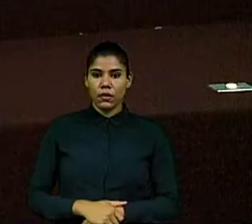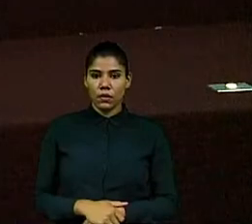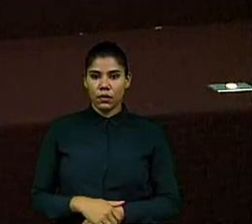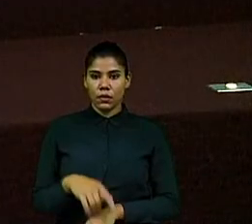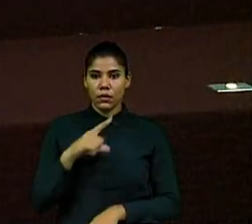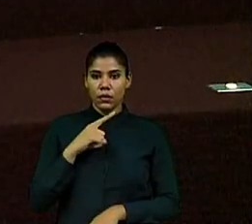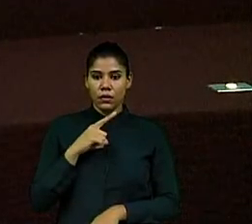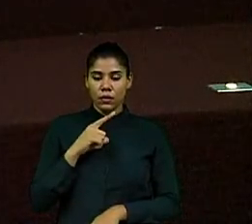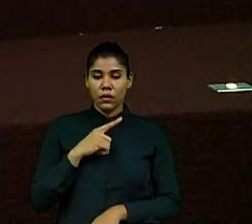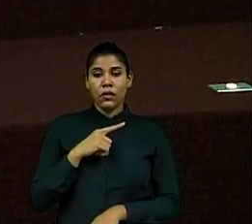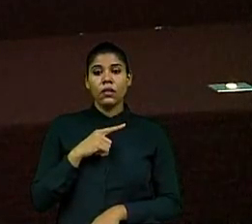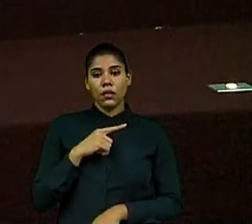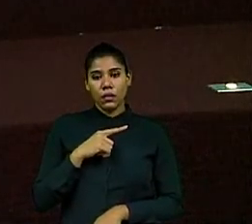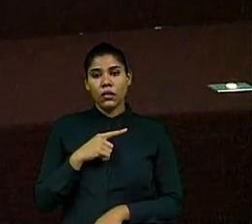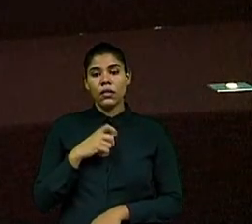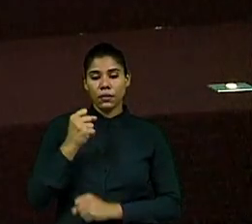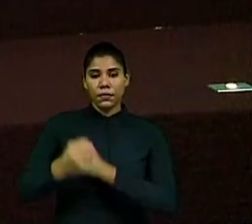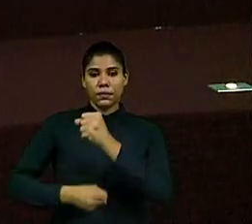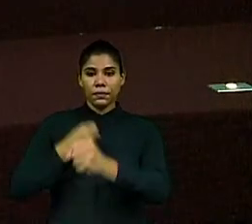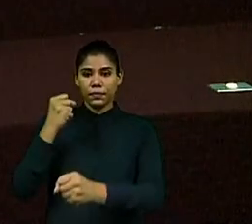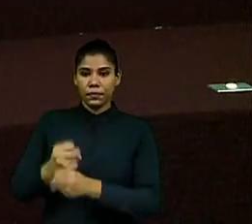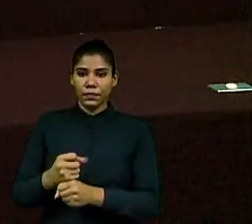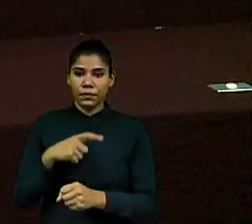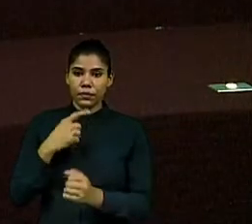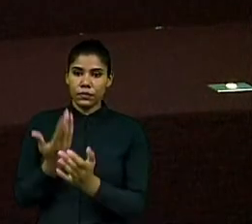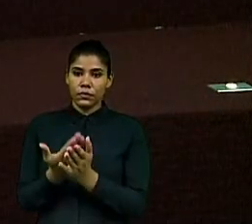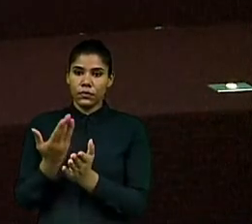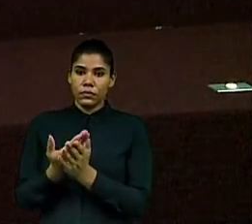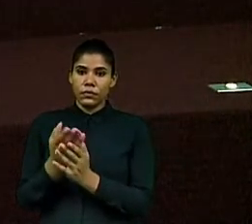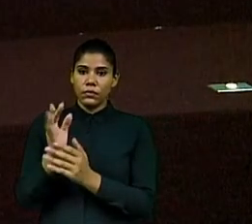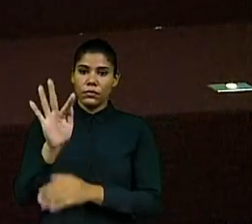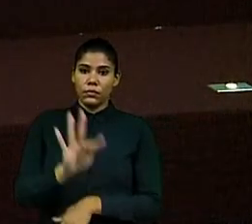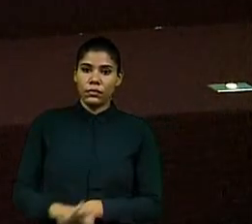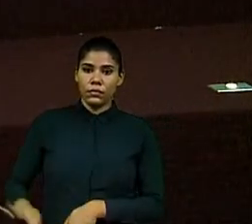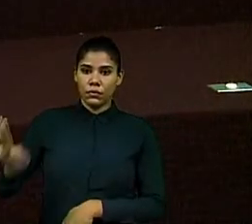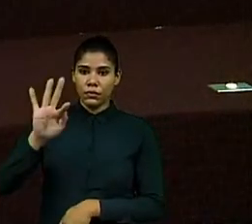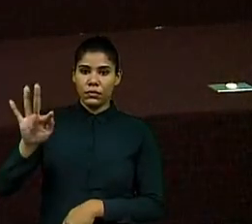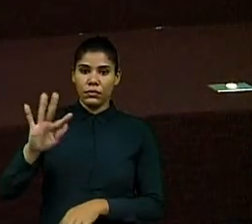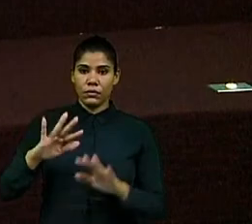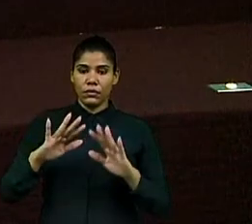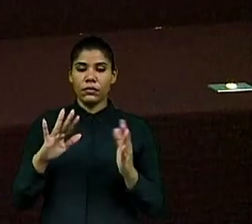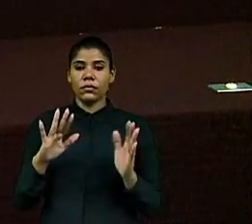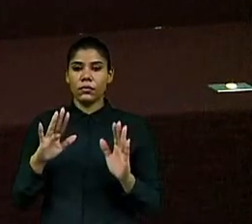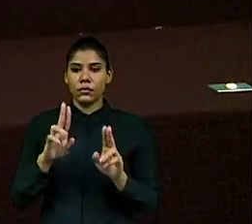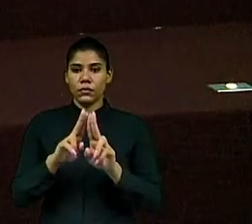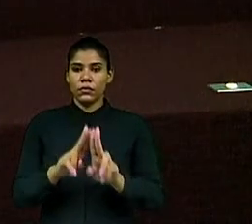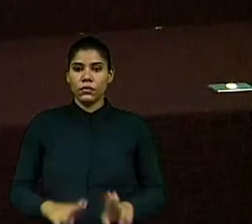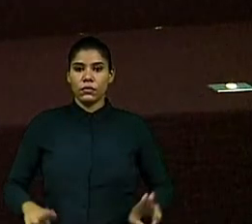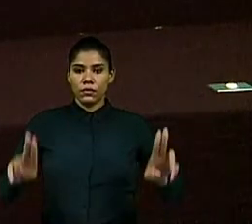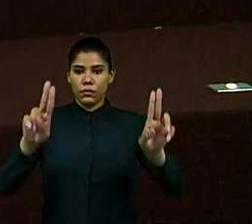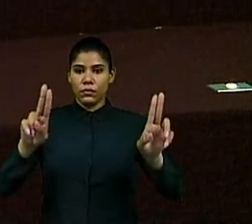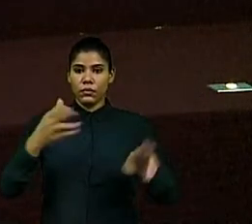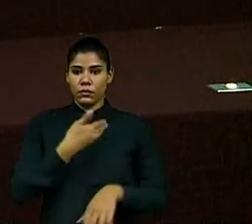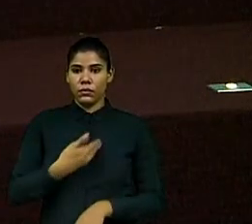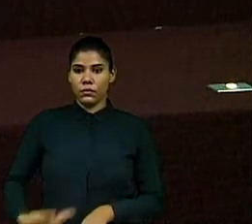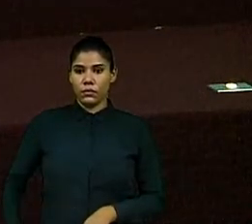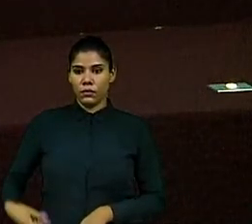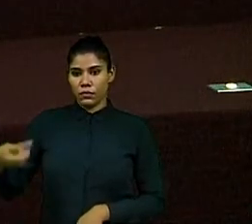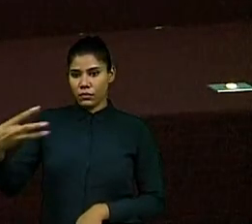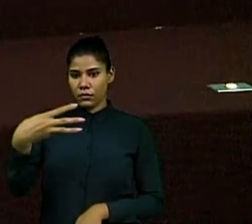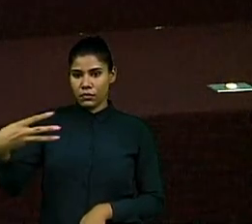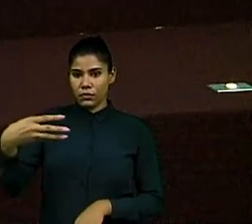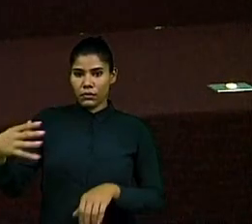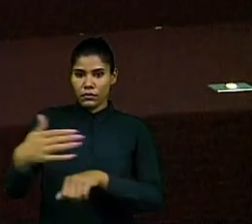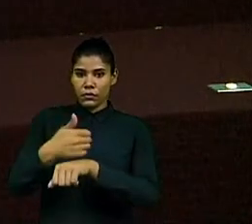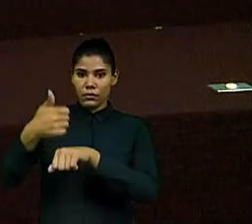né de ano que vem tá fazendo curso superior e aí no universidade pública a melhor faculdade do Brasil